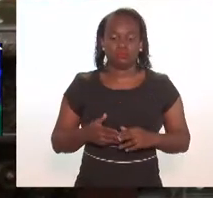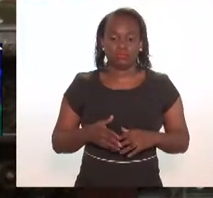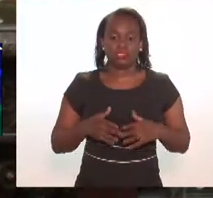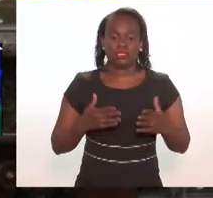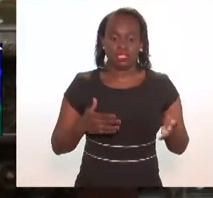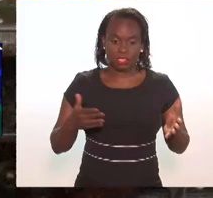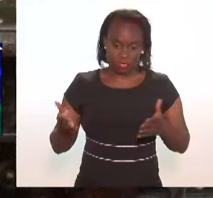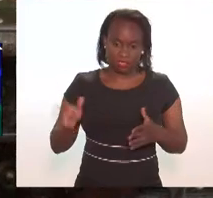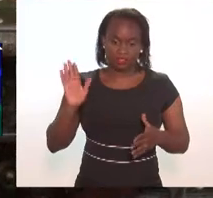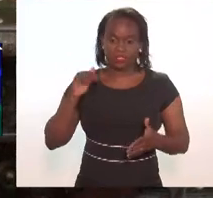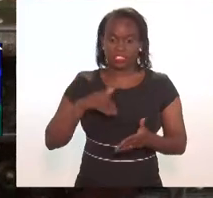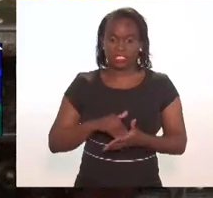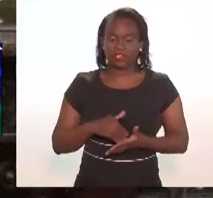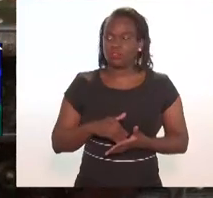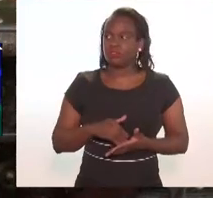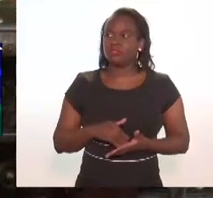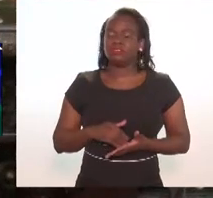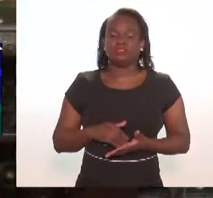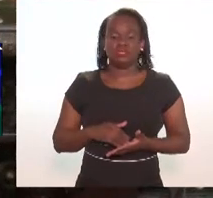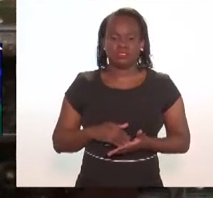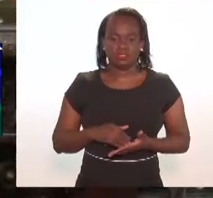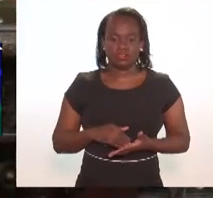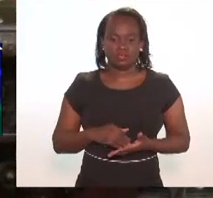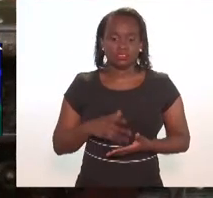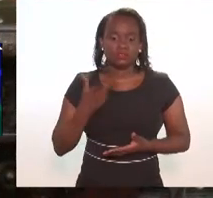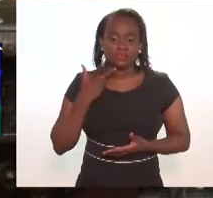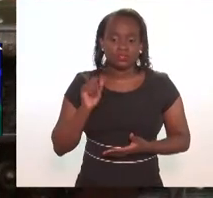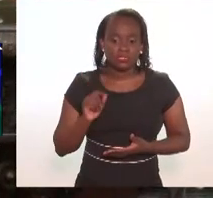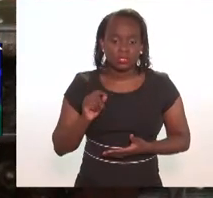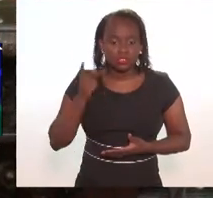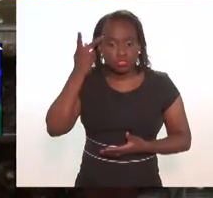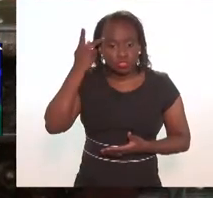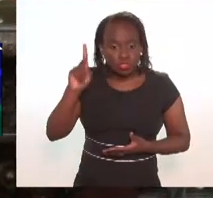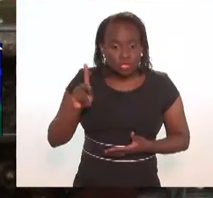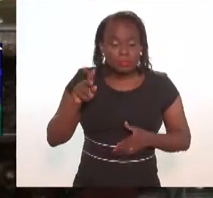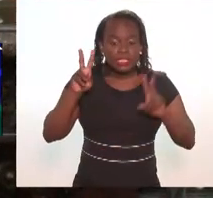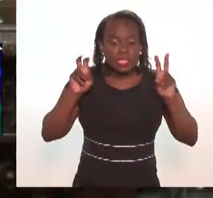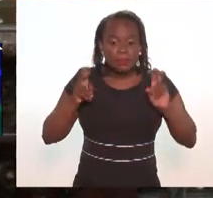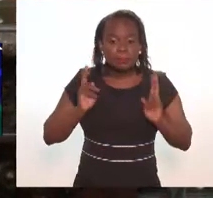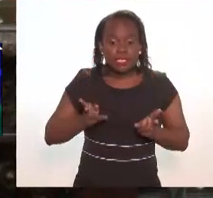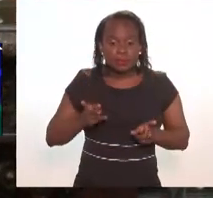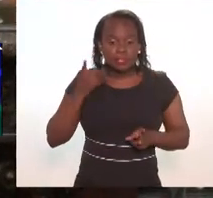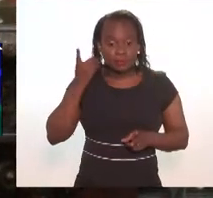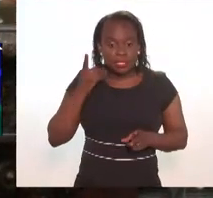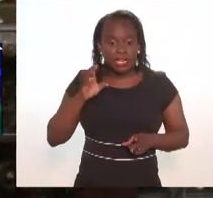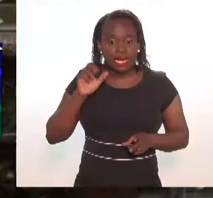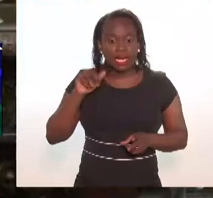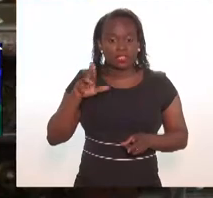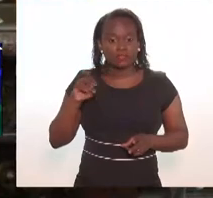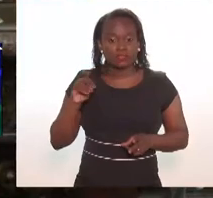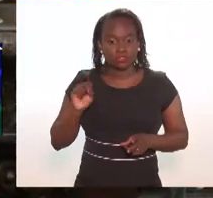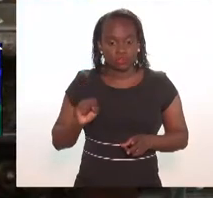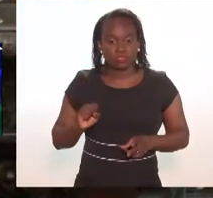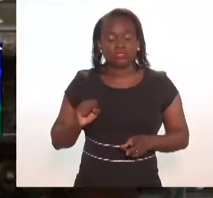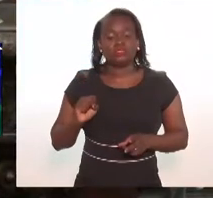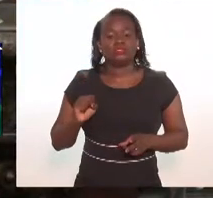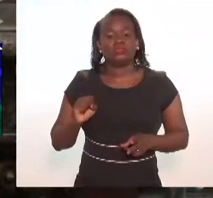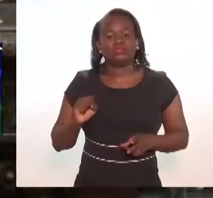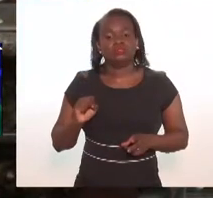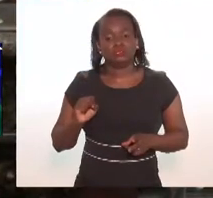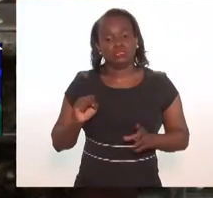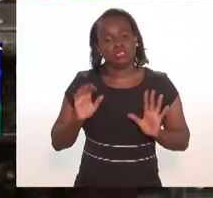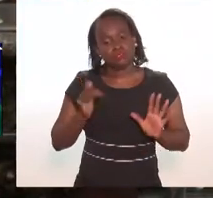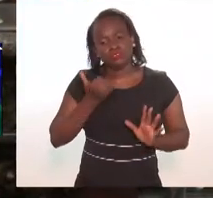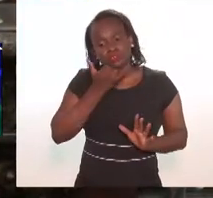Passa-se ao expediente. Sobre, se for sobre esse tema, deputado Carlos, eu vou